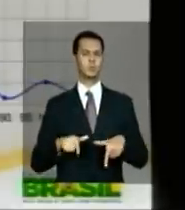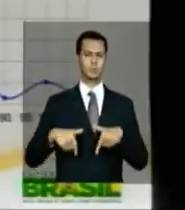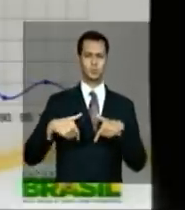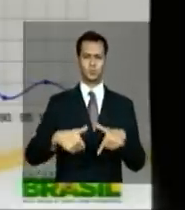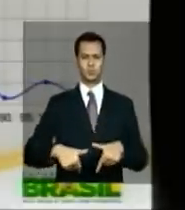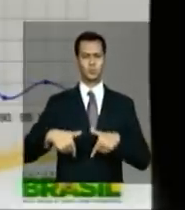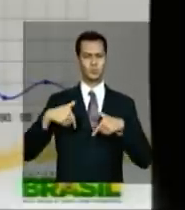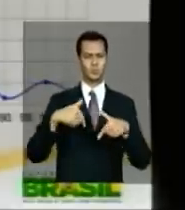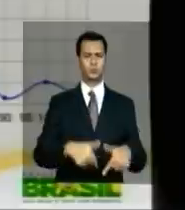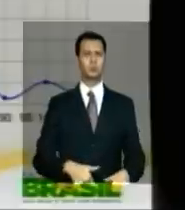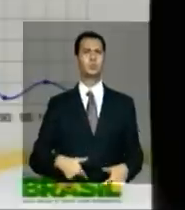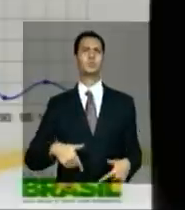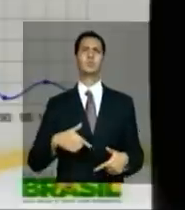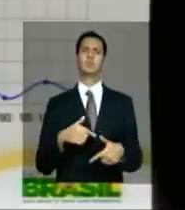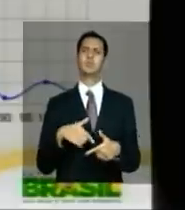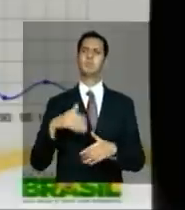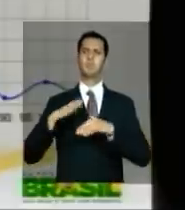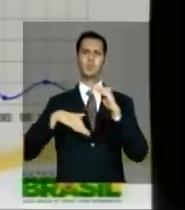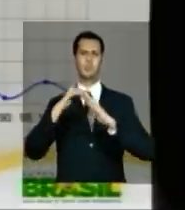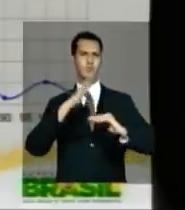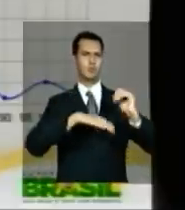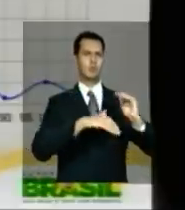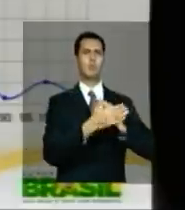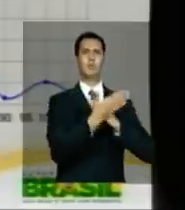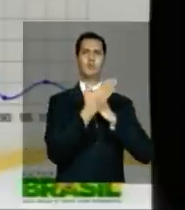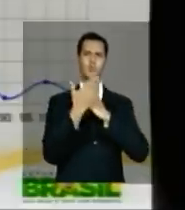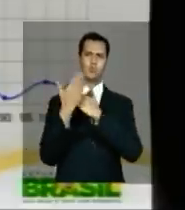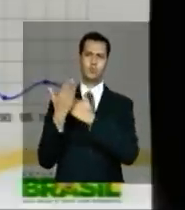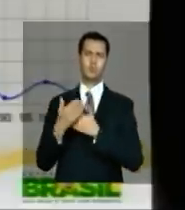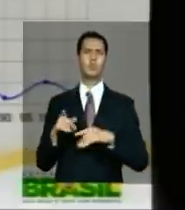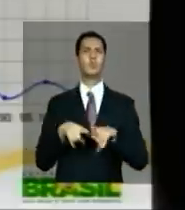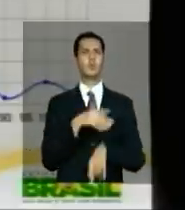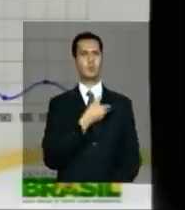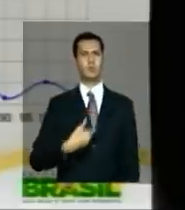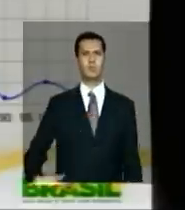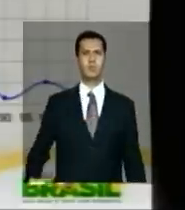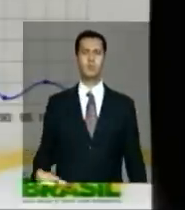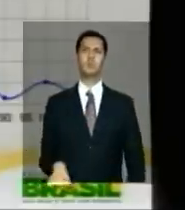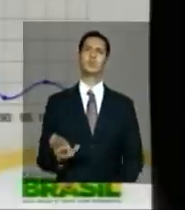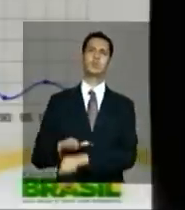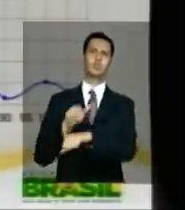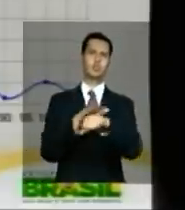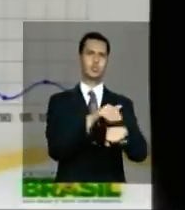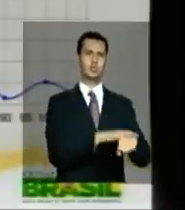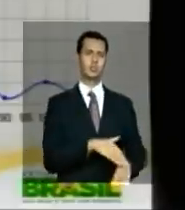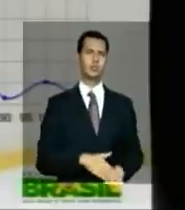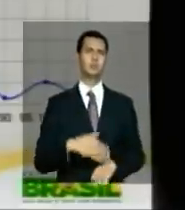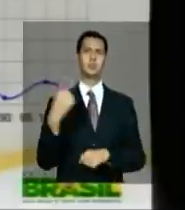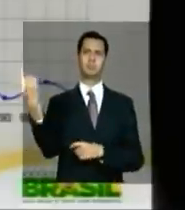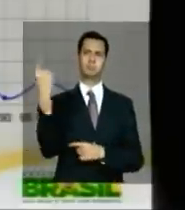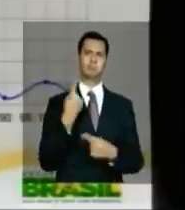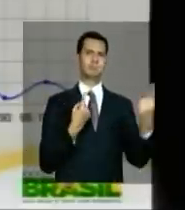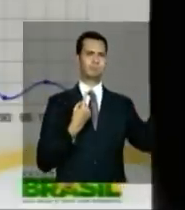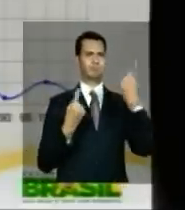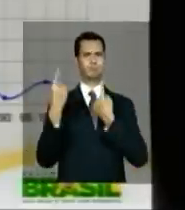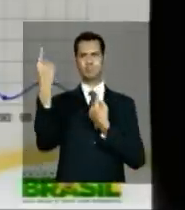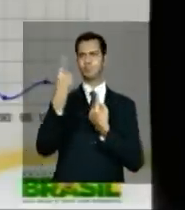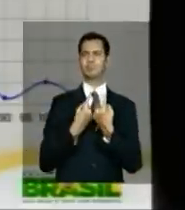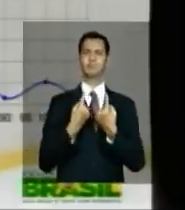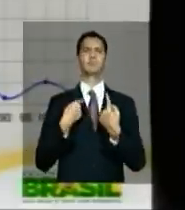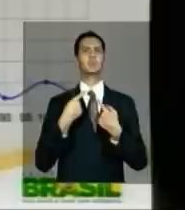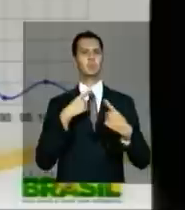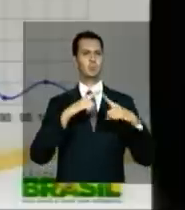contribuição técnica ouvimos especialistas o governo chamou vários especialistas dialogamos com pessoas aqui no palácio fora do Palácio